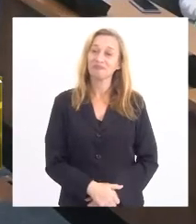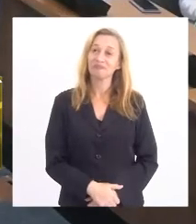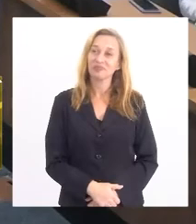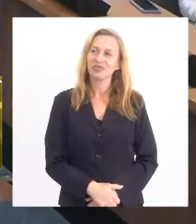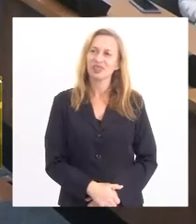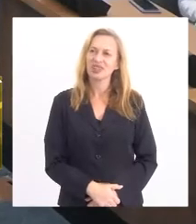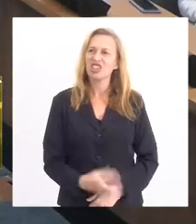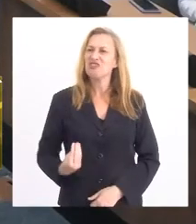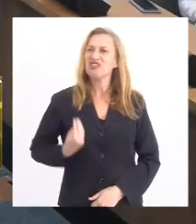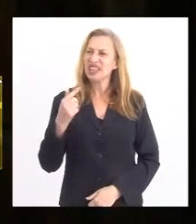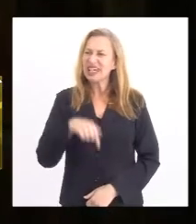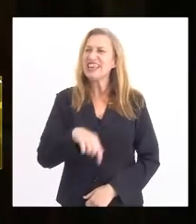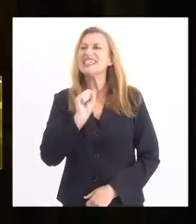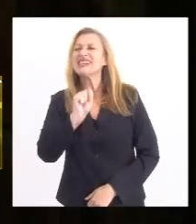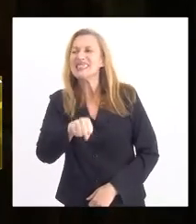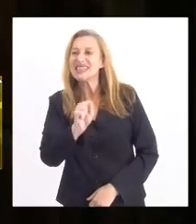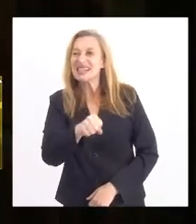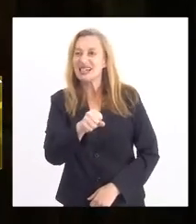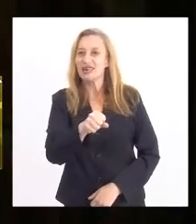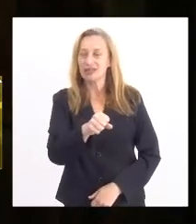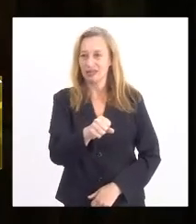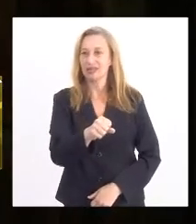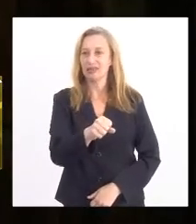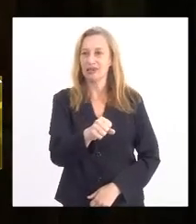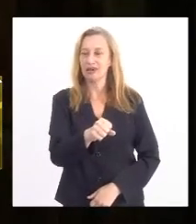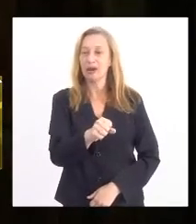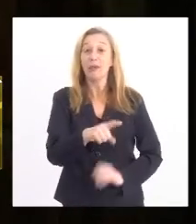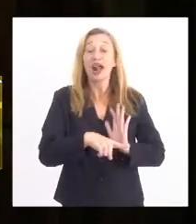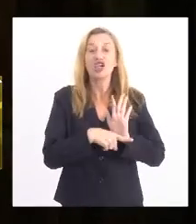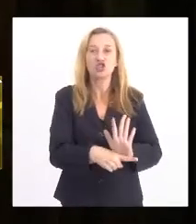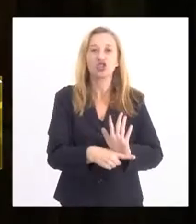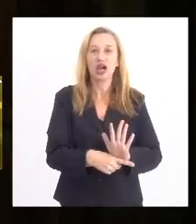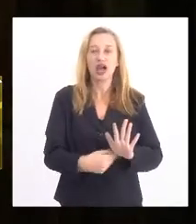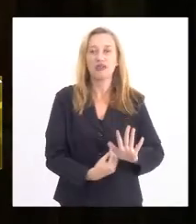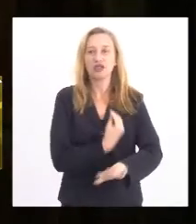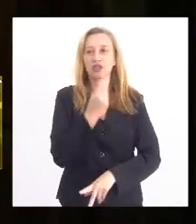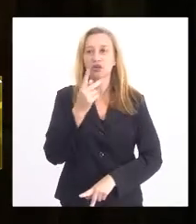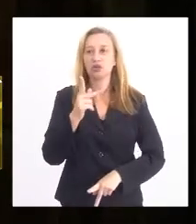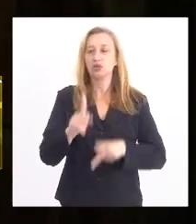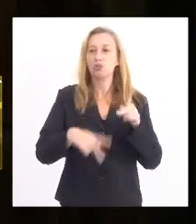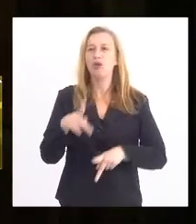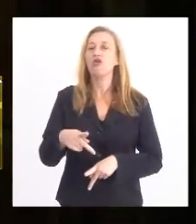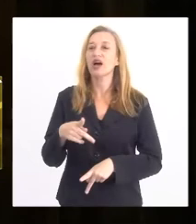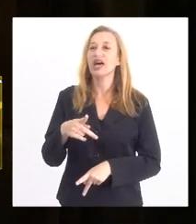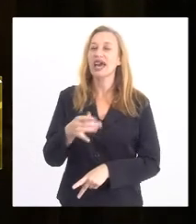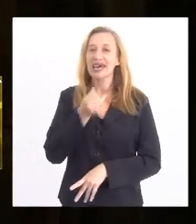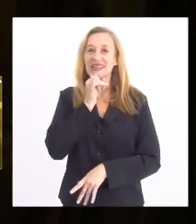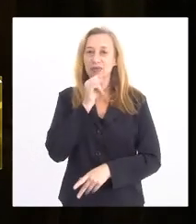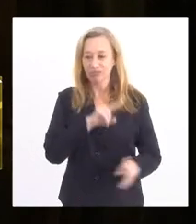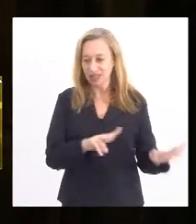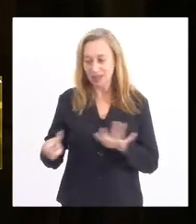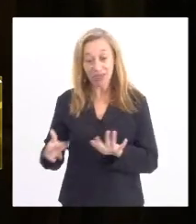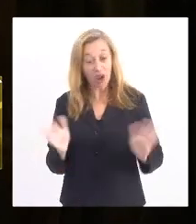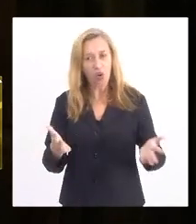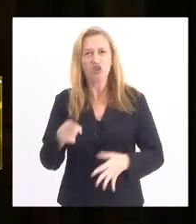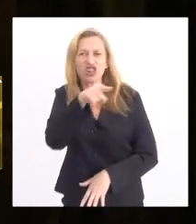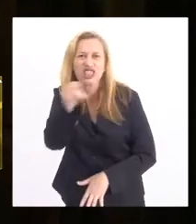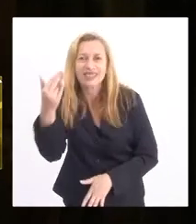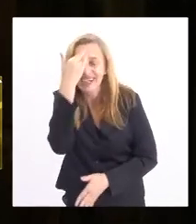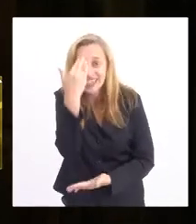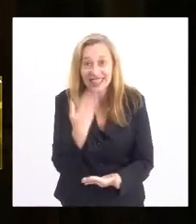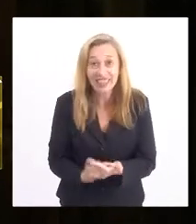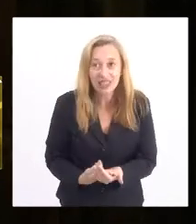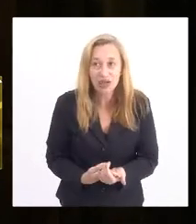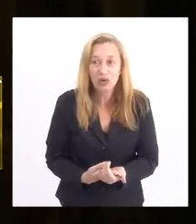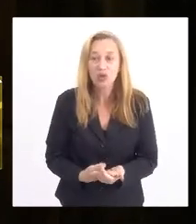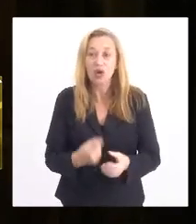nós estamos aqui sem para desatrapalhar vida do cidadão Por exemplo essa semana mesmo e vocês acreditam